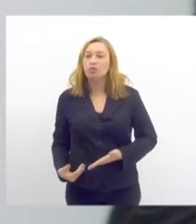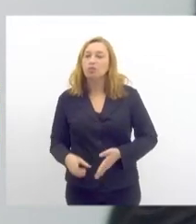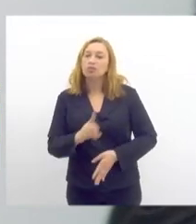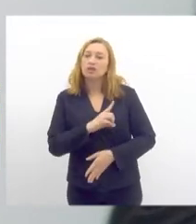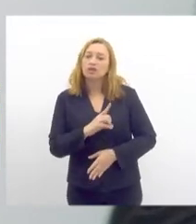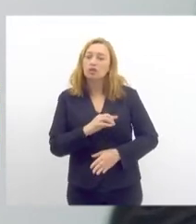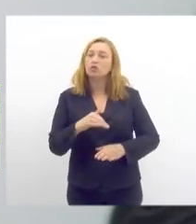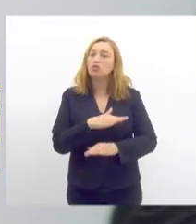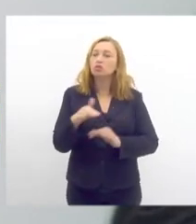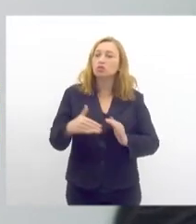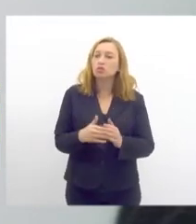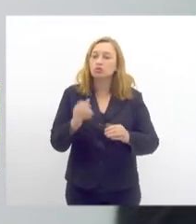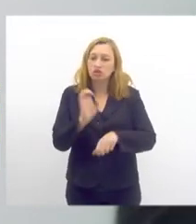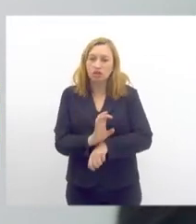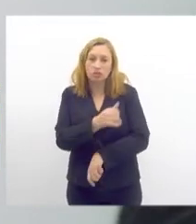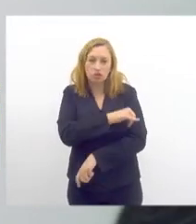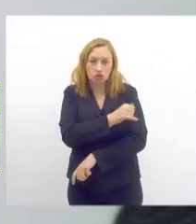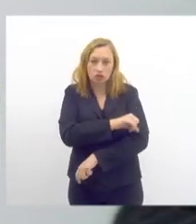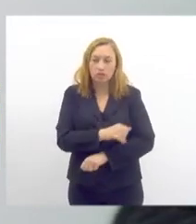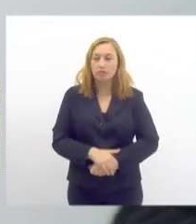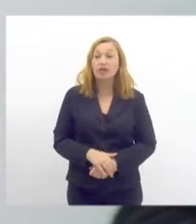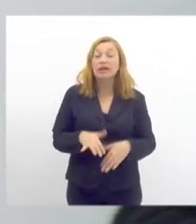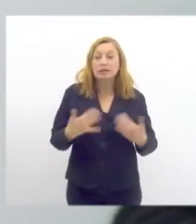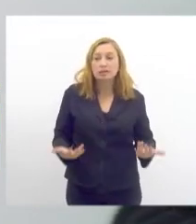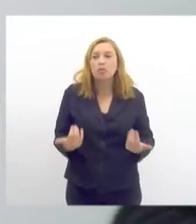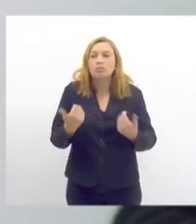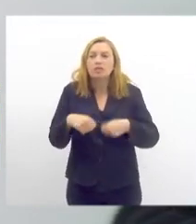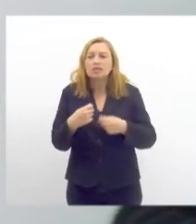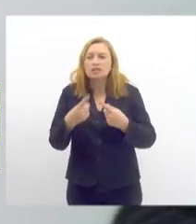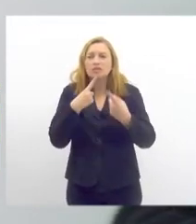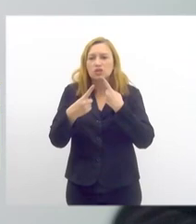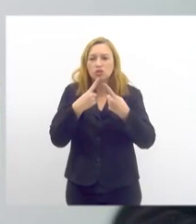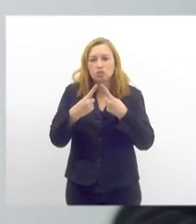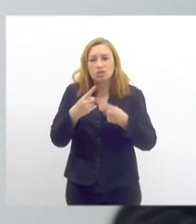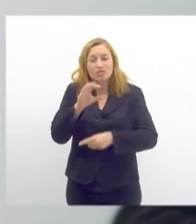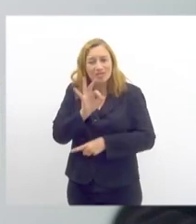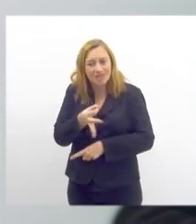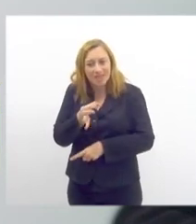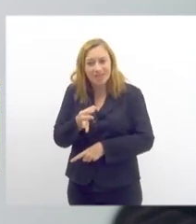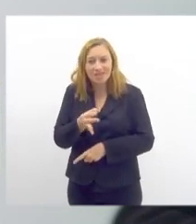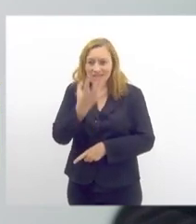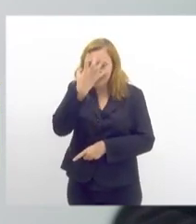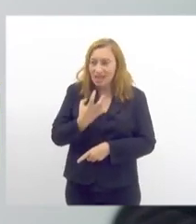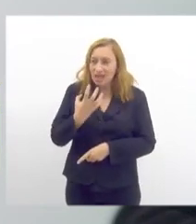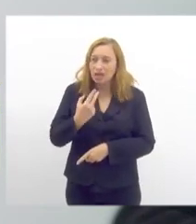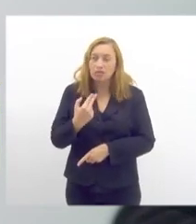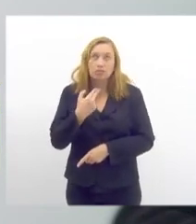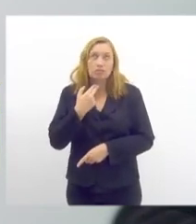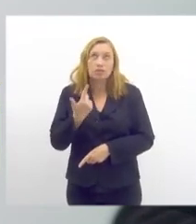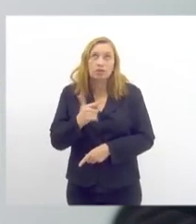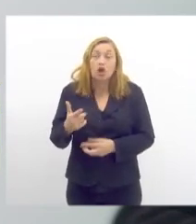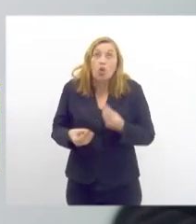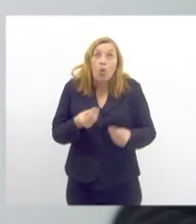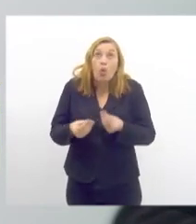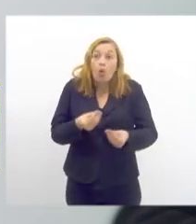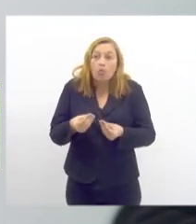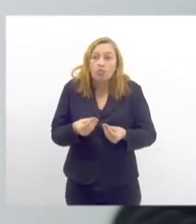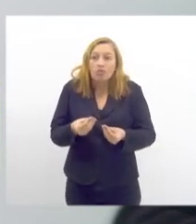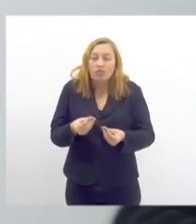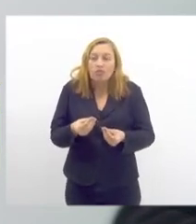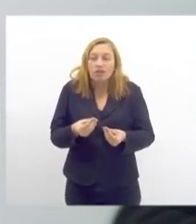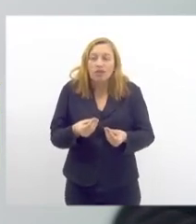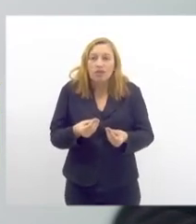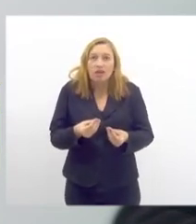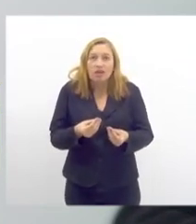de todo o Estado do Rio de Janeiro. Então, a gente precisa fazer uma discussão madura. Não dá para a gente realmente ficar levando um